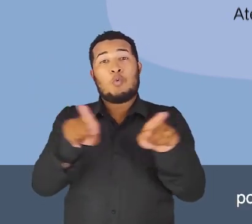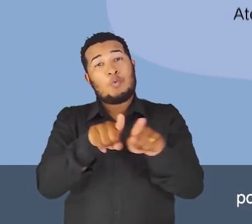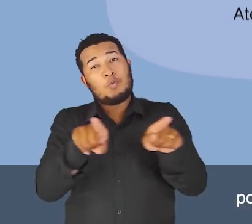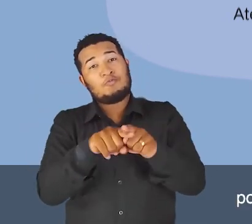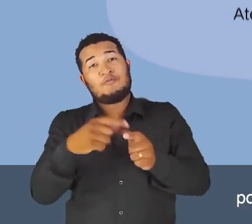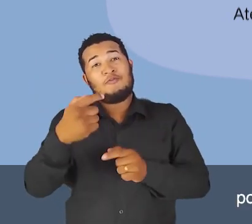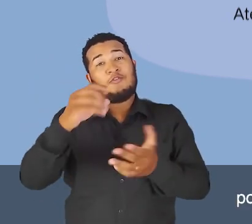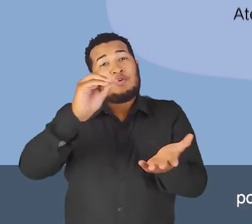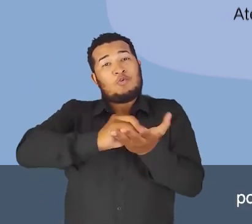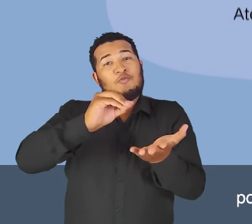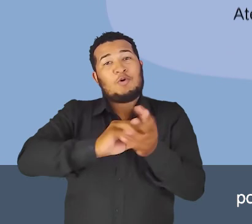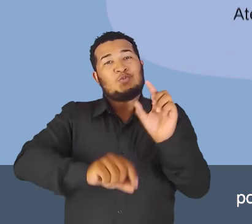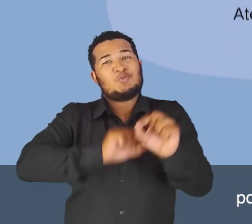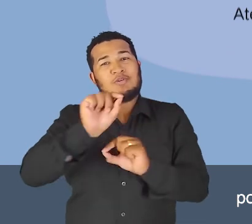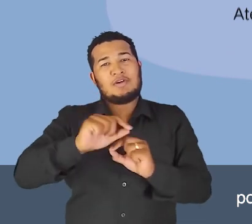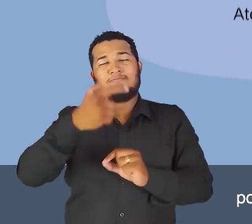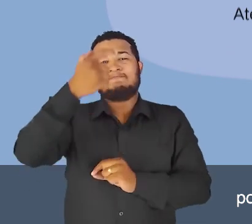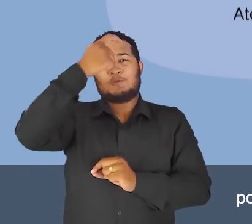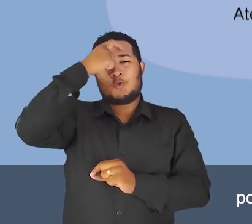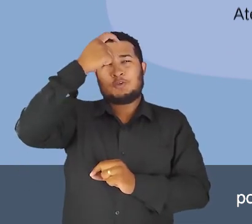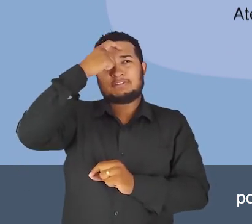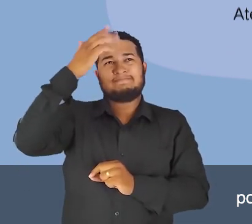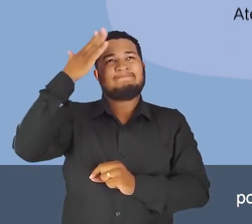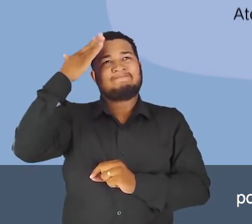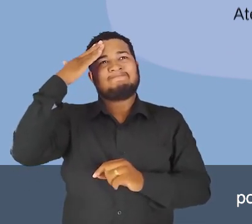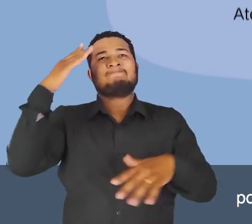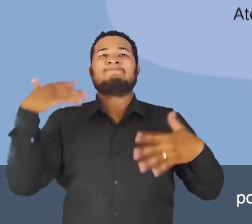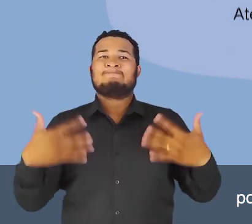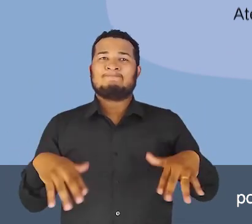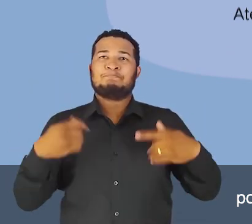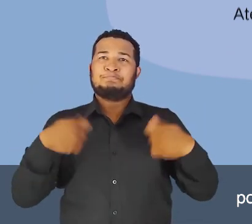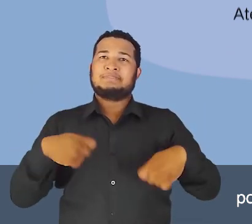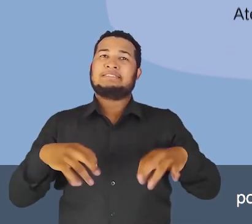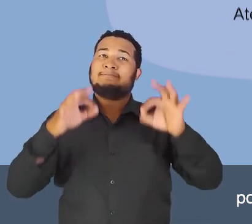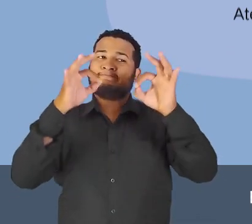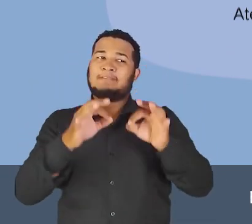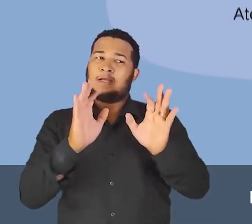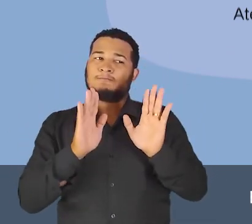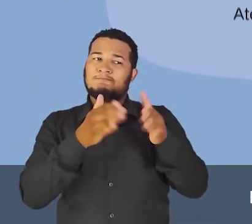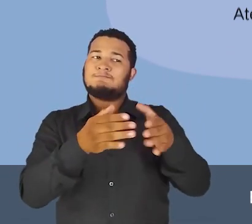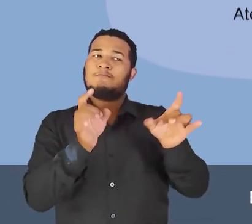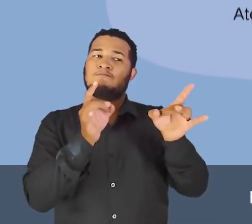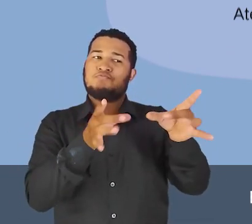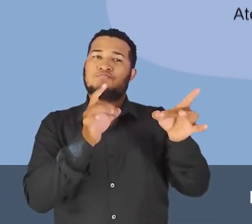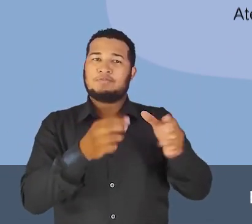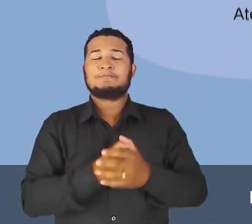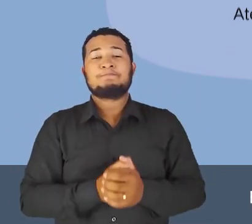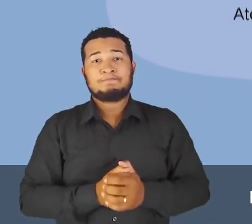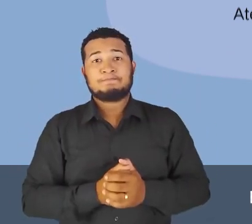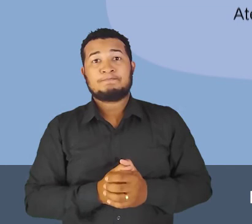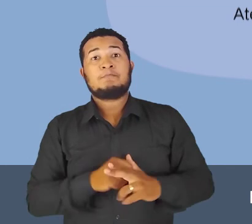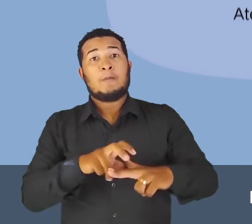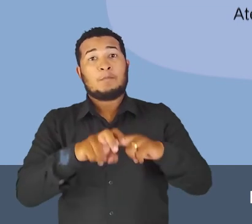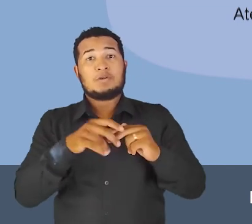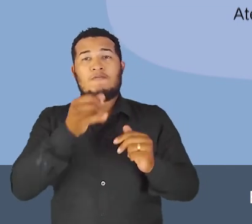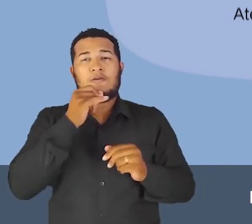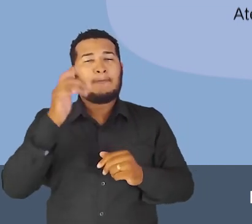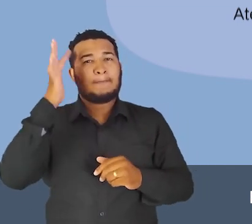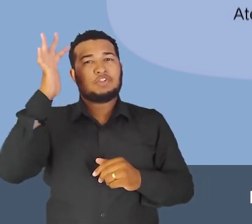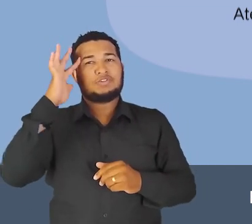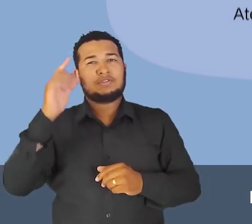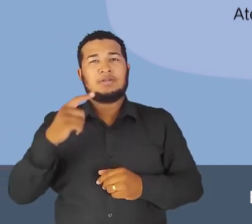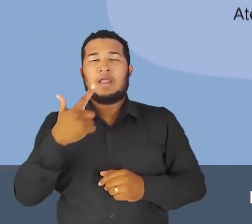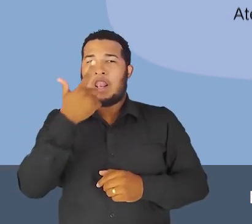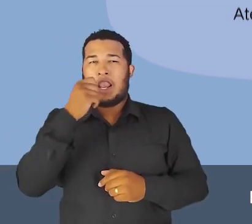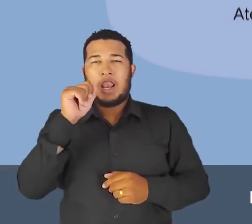né, social e ambiental de que deve fazer o descarte correto. Então, você imagina, uma sacola de lixo, né,